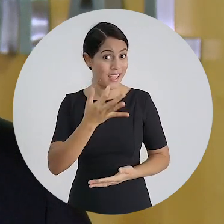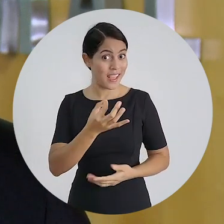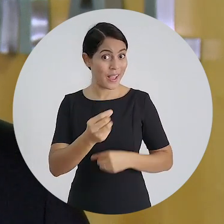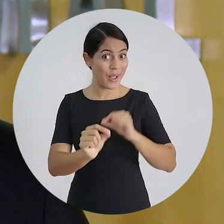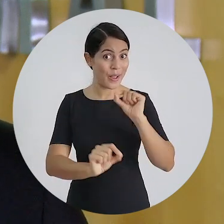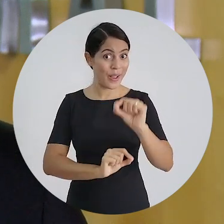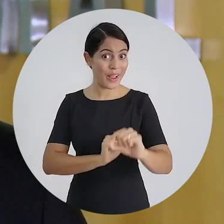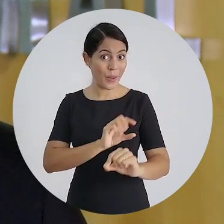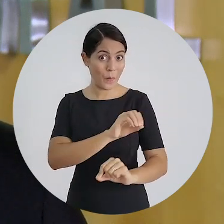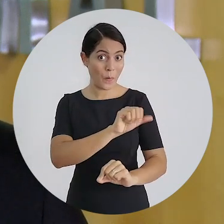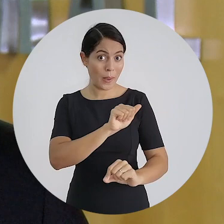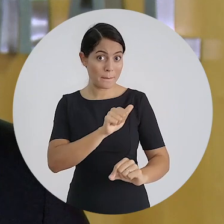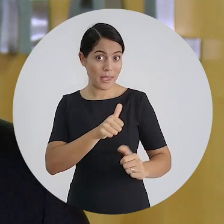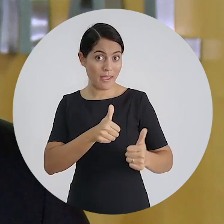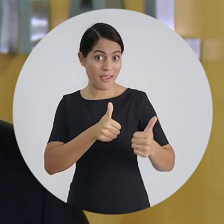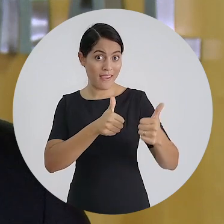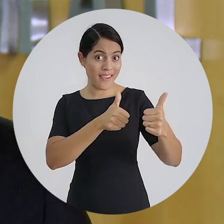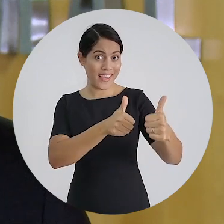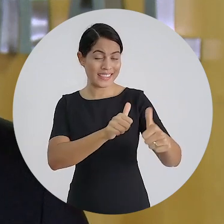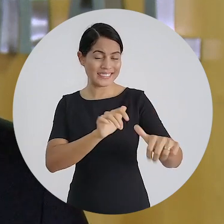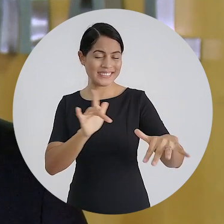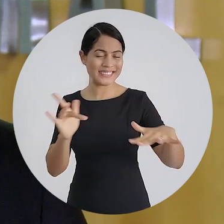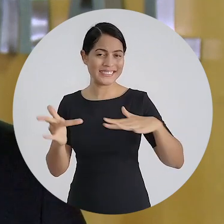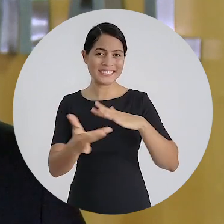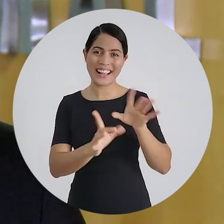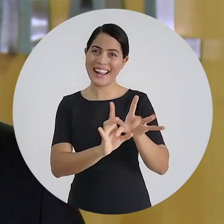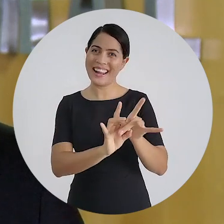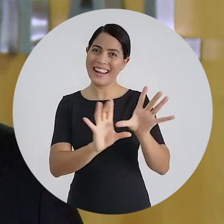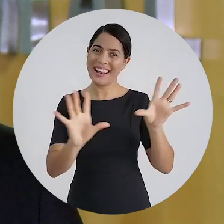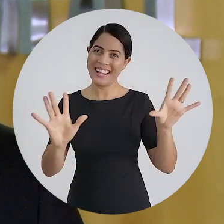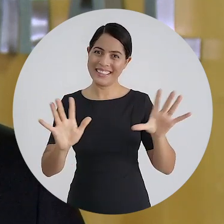quiser conferir tudo que a OAB vem fazendo, não